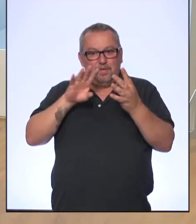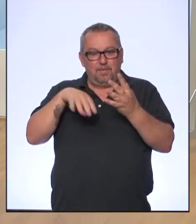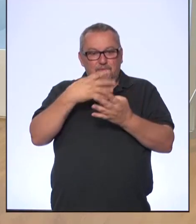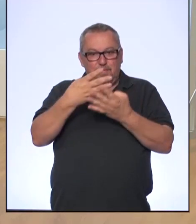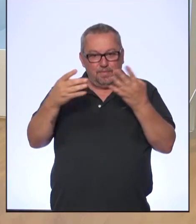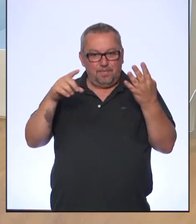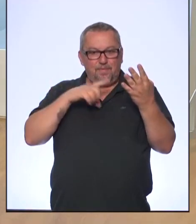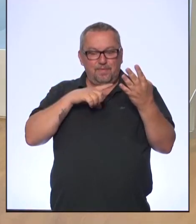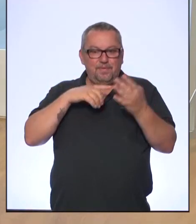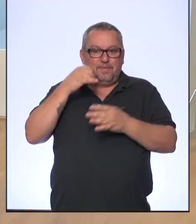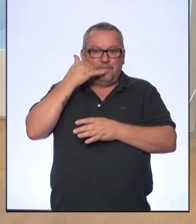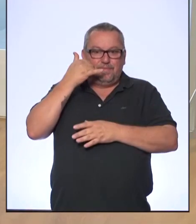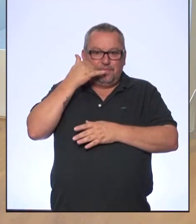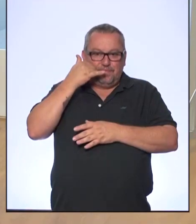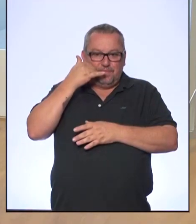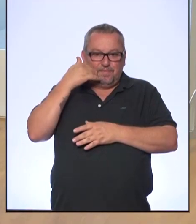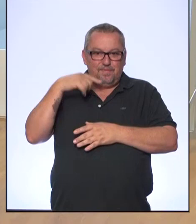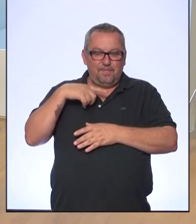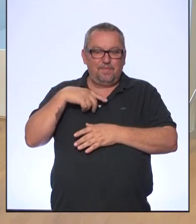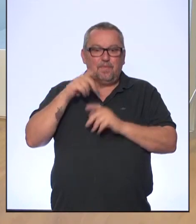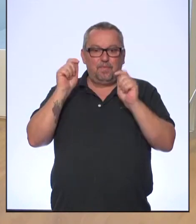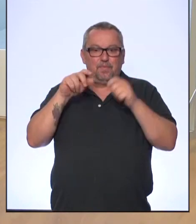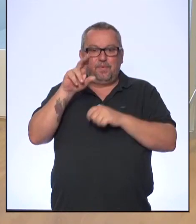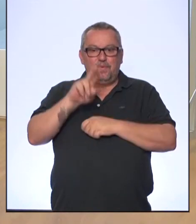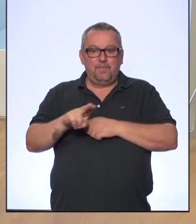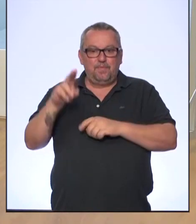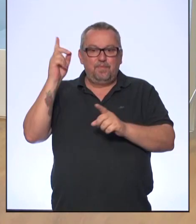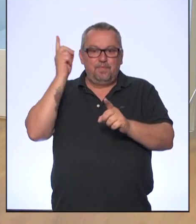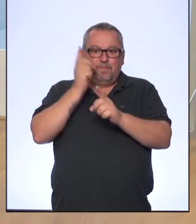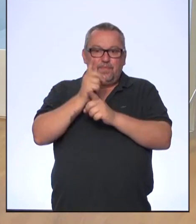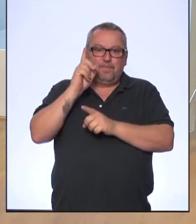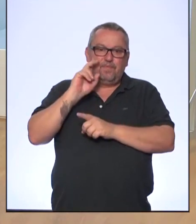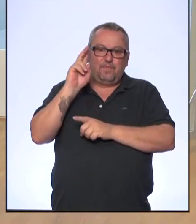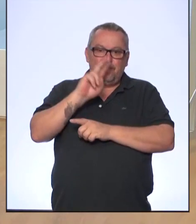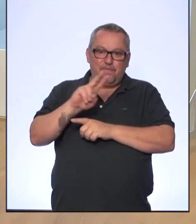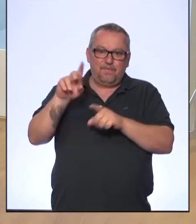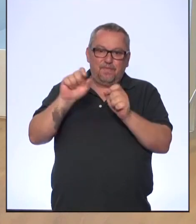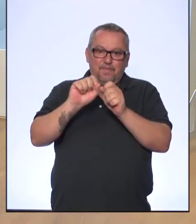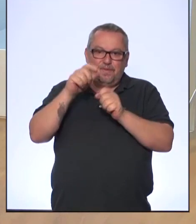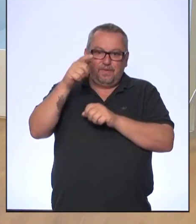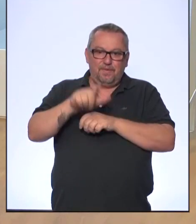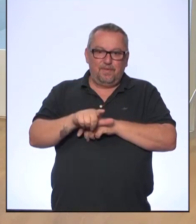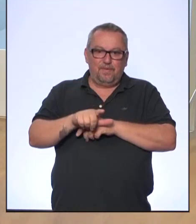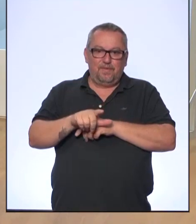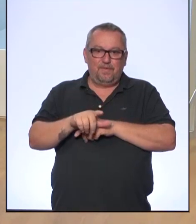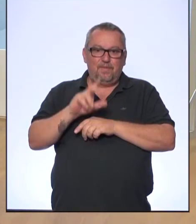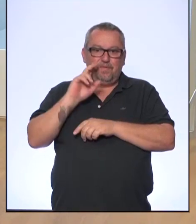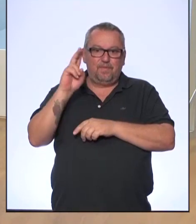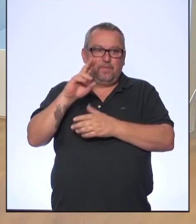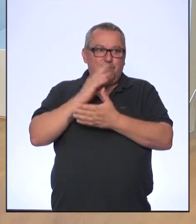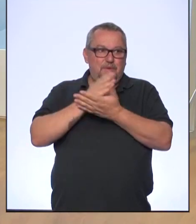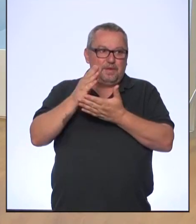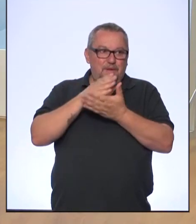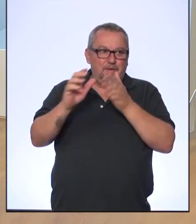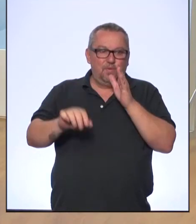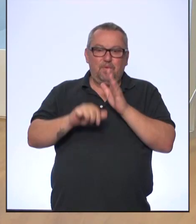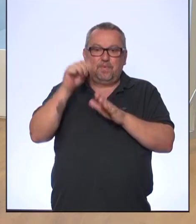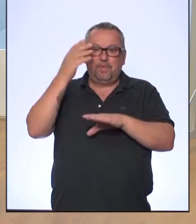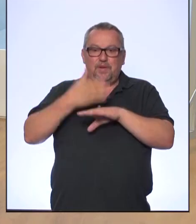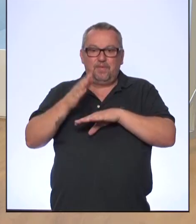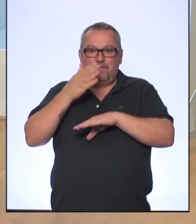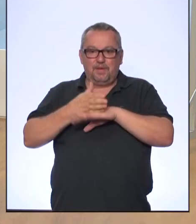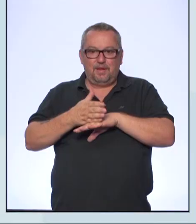dessas que tem no celular, vocês vão poder identificar, olhar e refazer ela, tá bom? Então vamos começar com a primeira atividade,